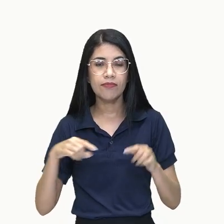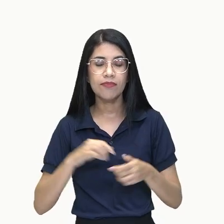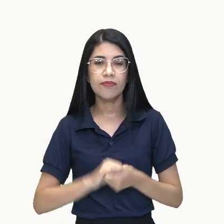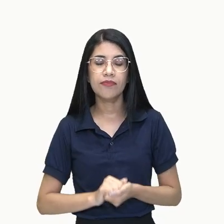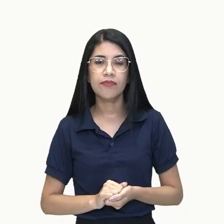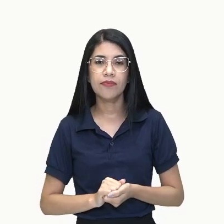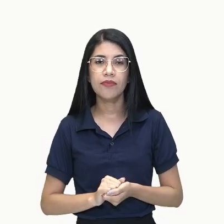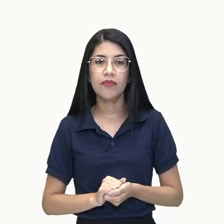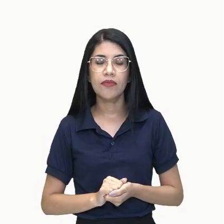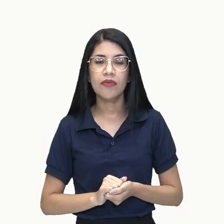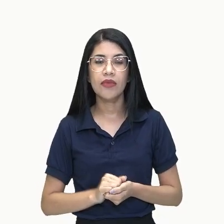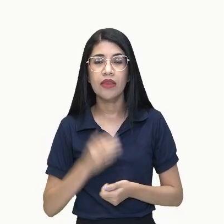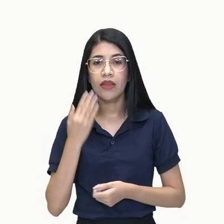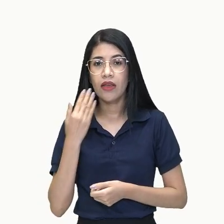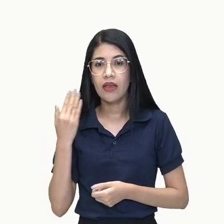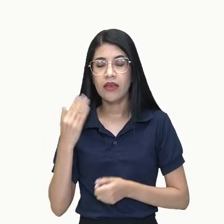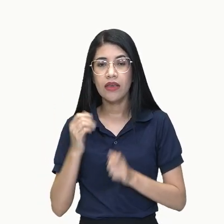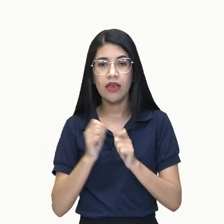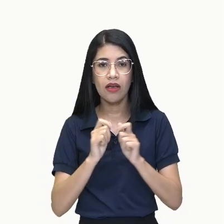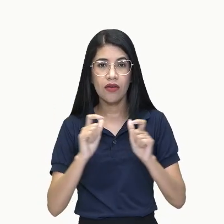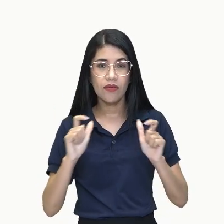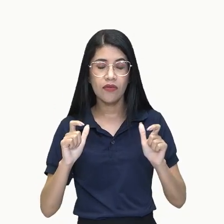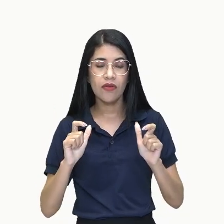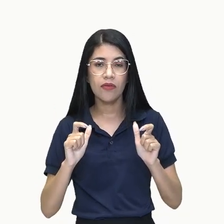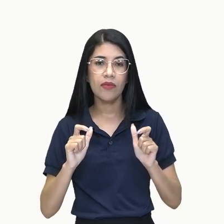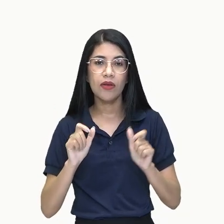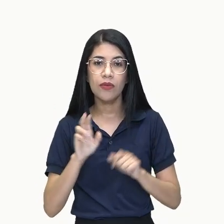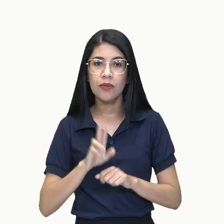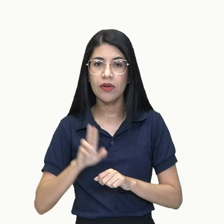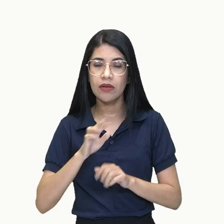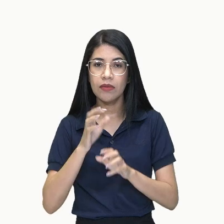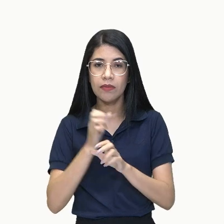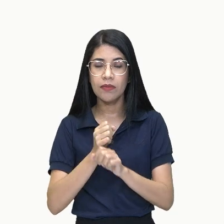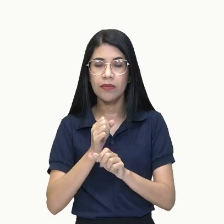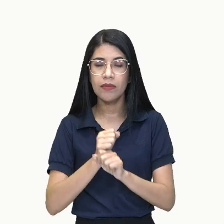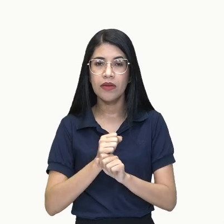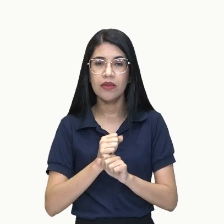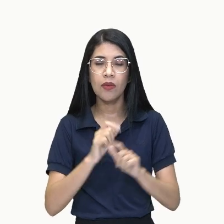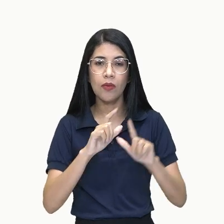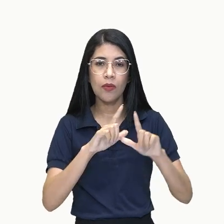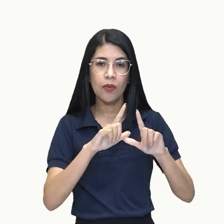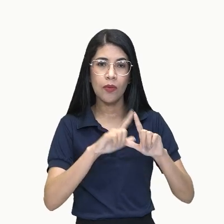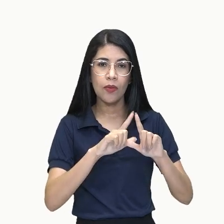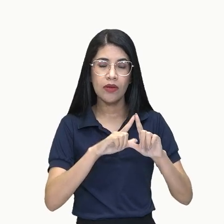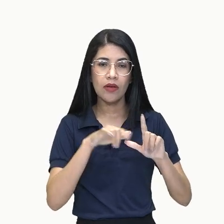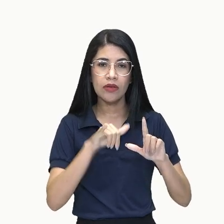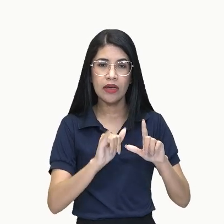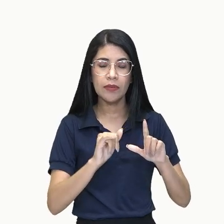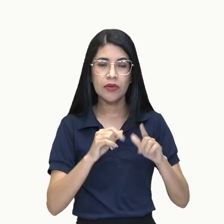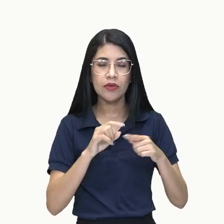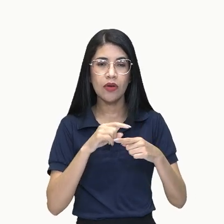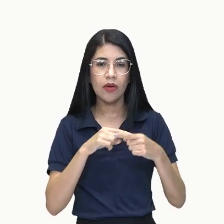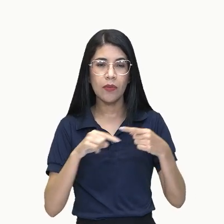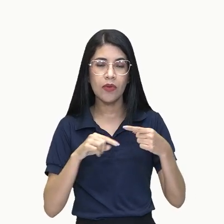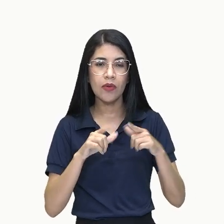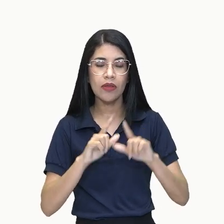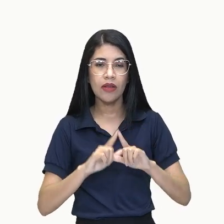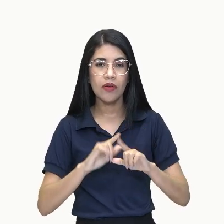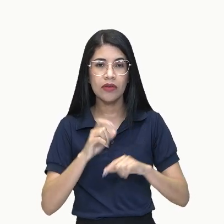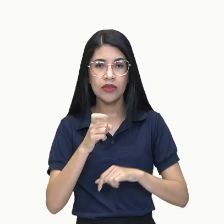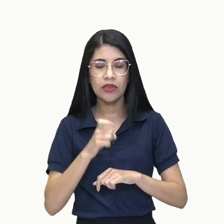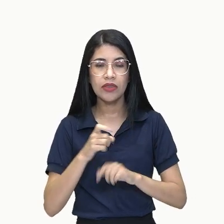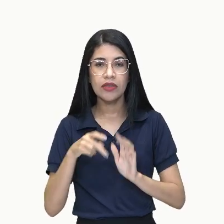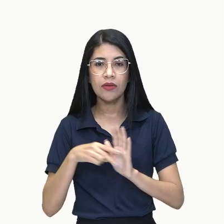dados. Daí está a fórmula aí na tela, ó. A fórmula diz o seguinte, ó, ΔY sobre ΔX igual a f